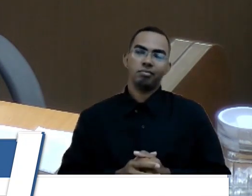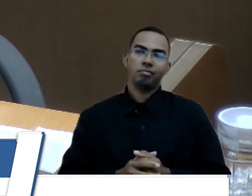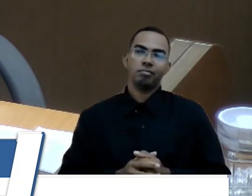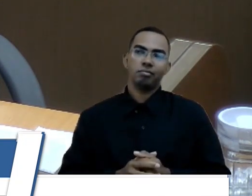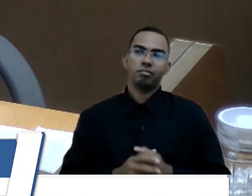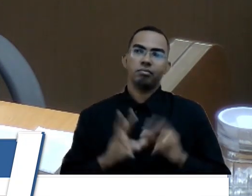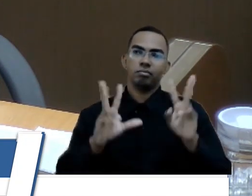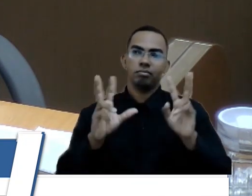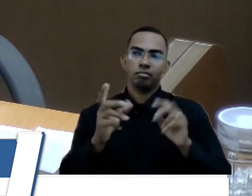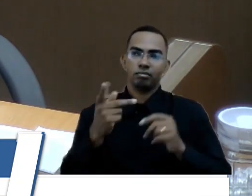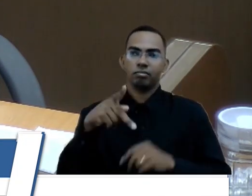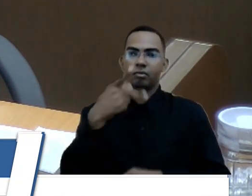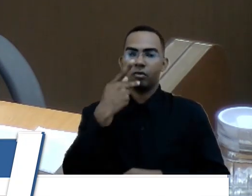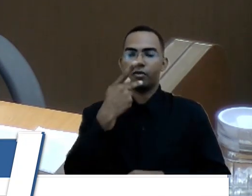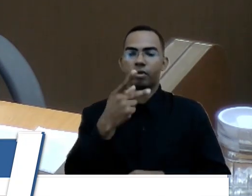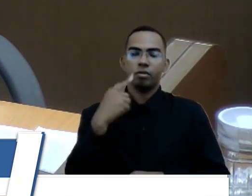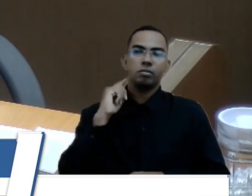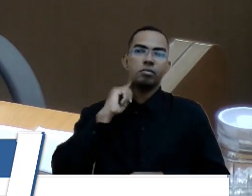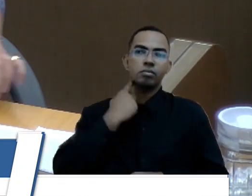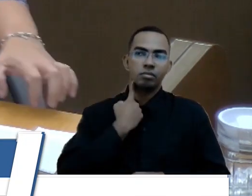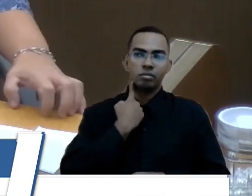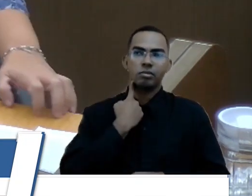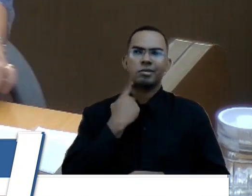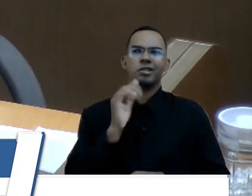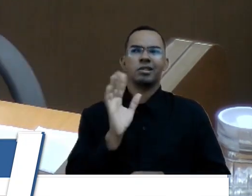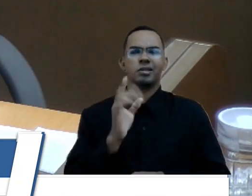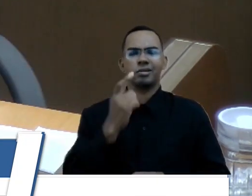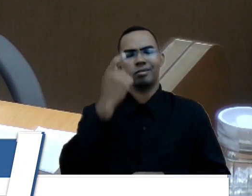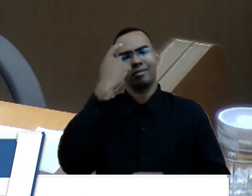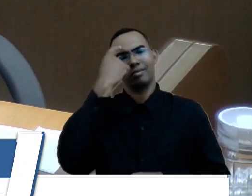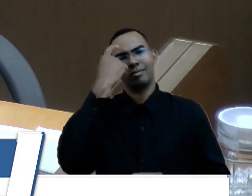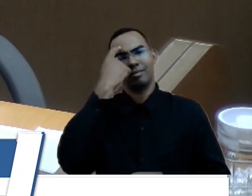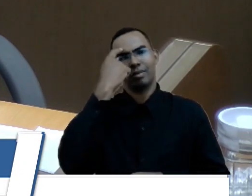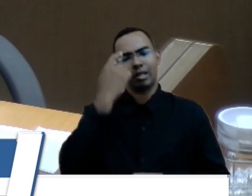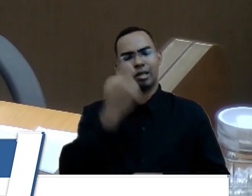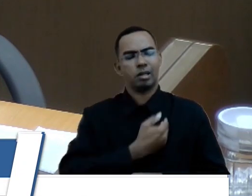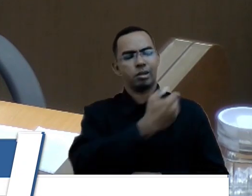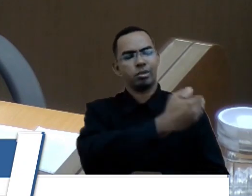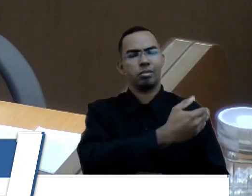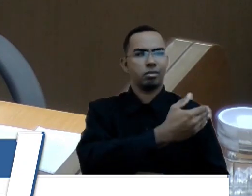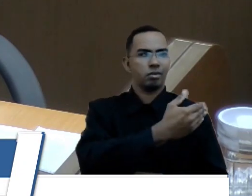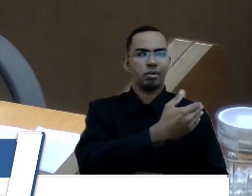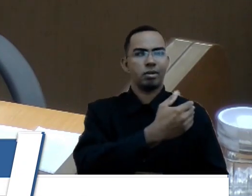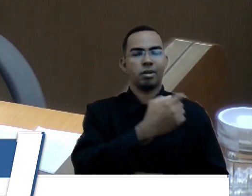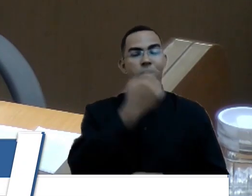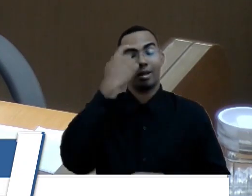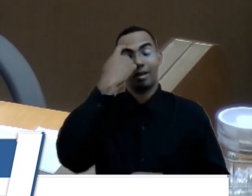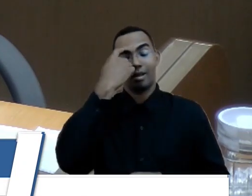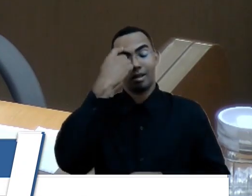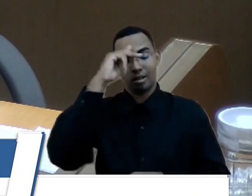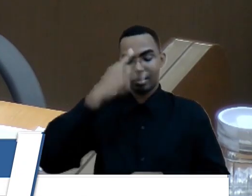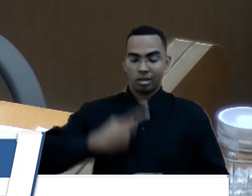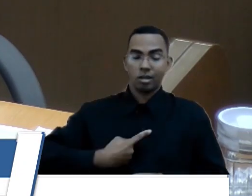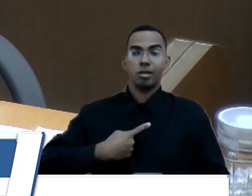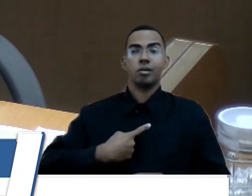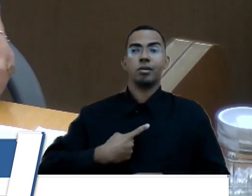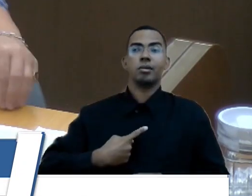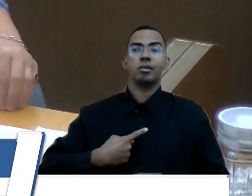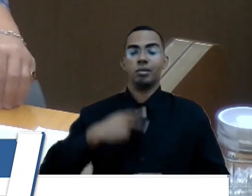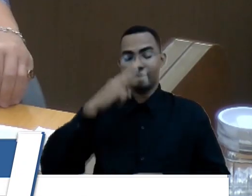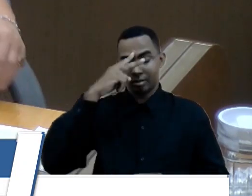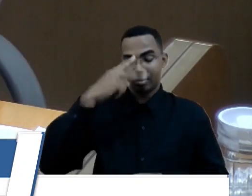do lixo, não é nem pensar no próximo, é pensar na gente mesmo. Em si que mesmo. Se eu